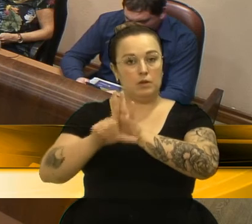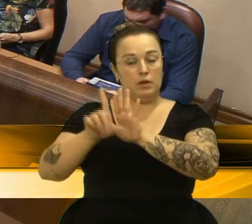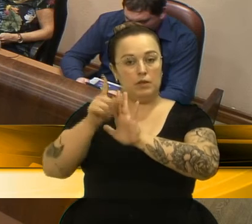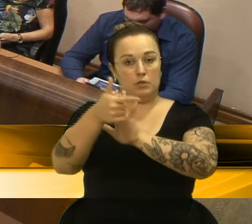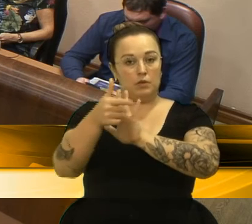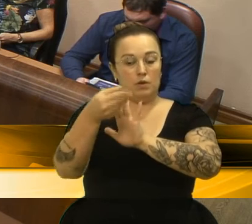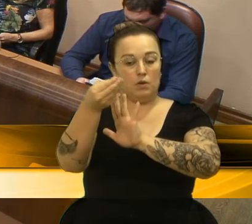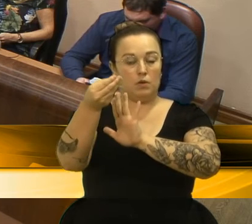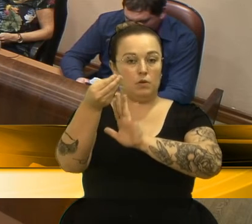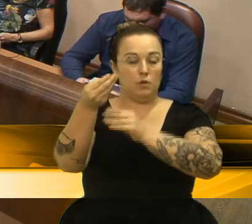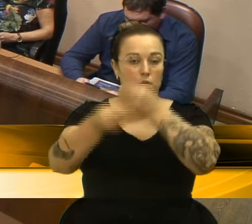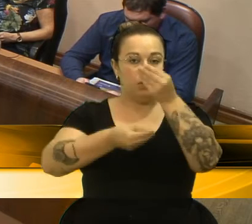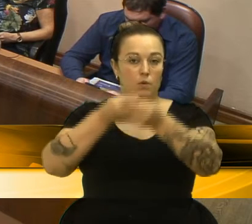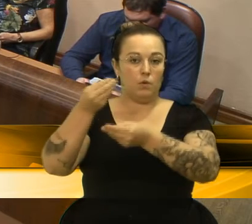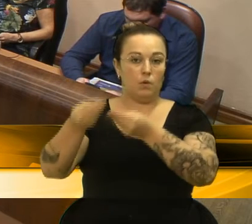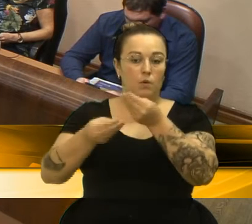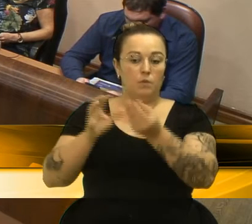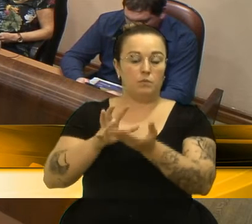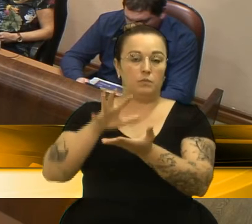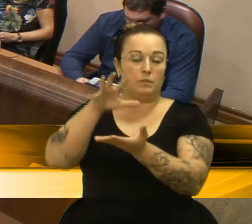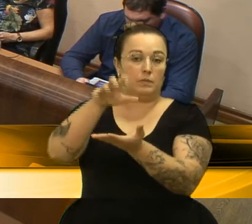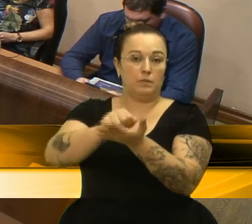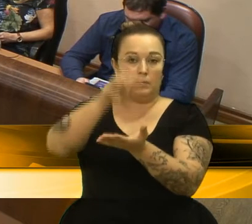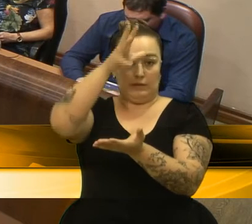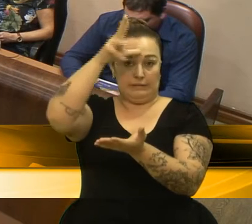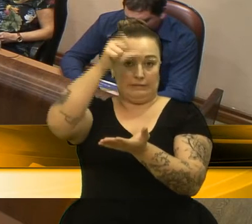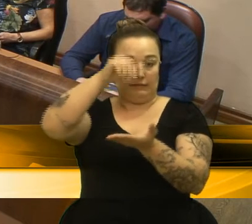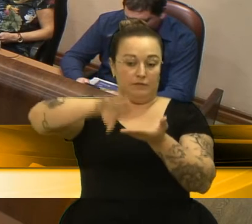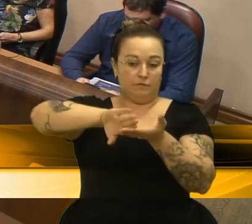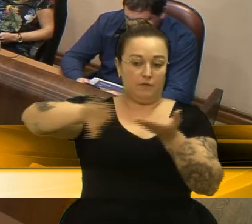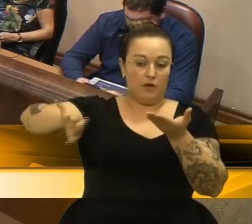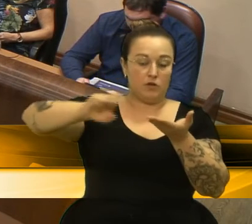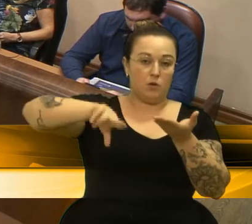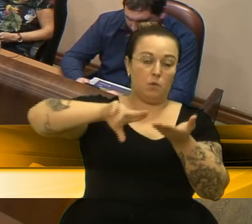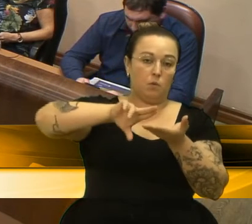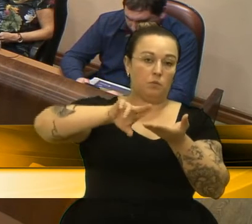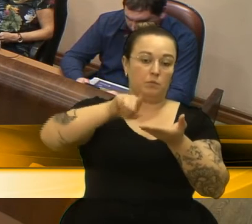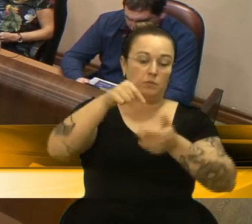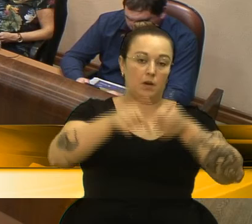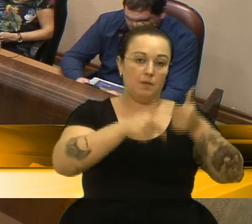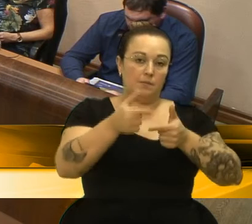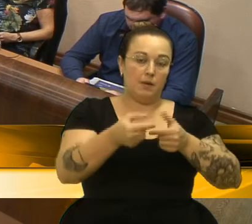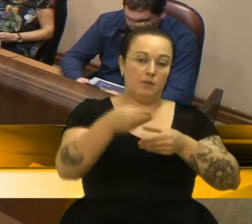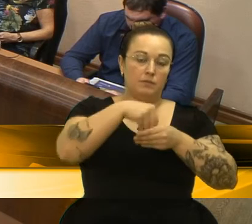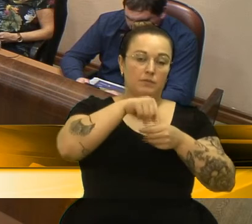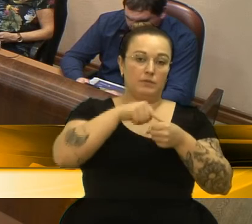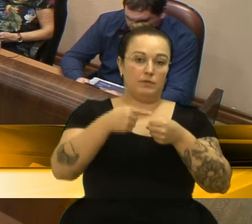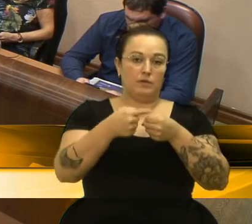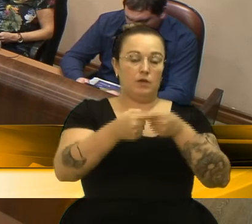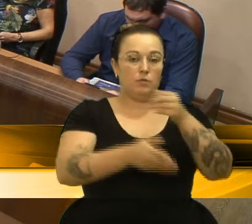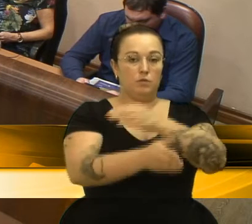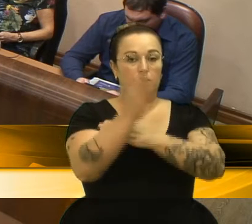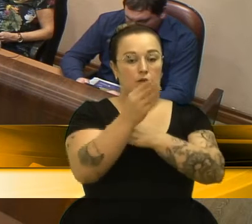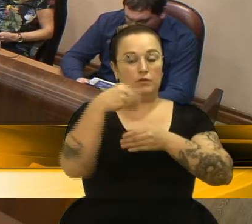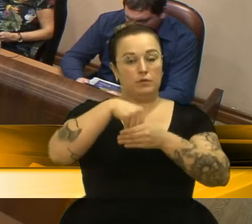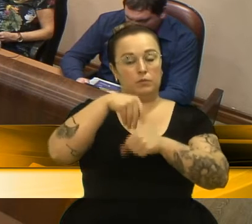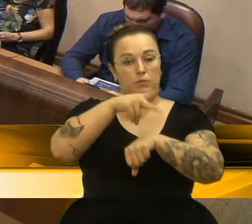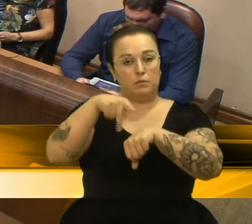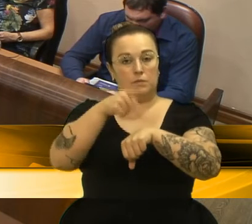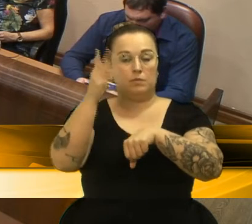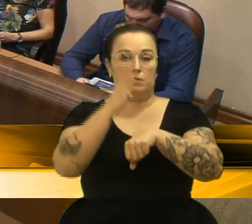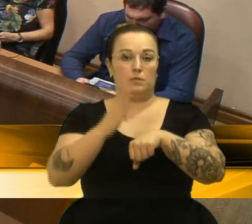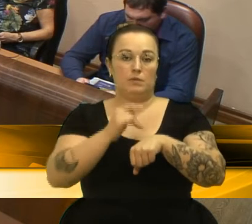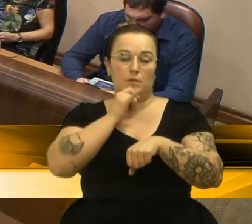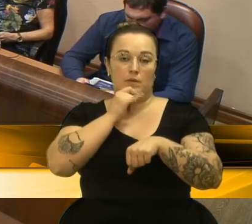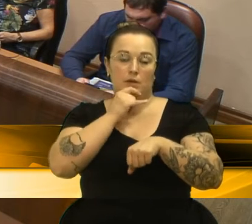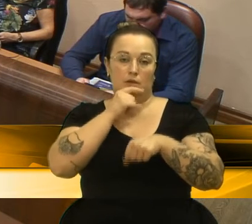com a cassação de seu mandato se ele se ausenta do município e se afasta do exercício do cargo para viagens no país dentro do prazo permitido em lei. Extrapolando o